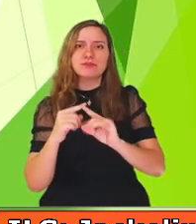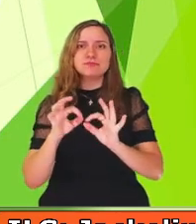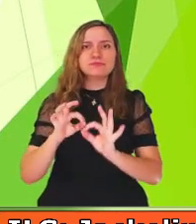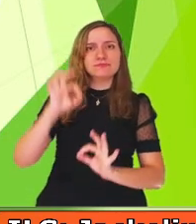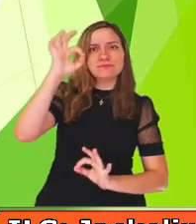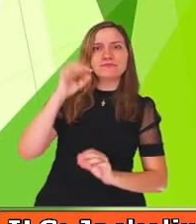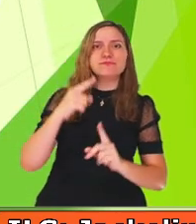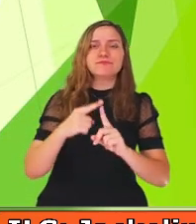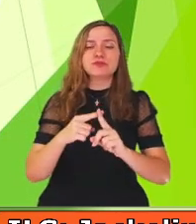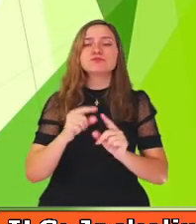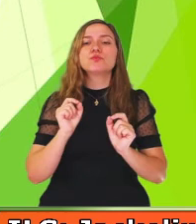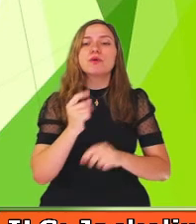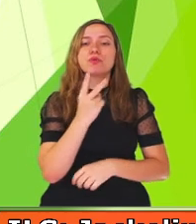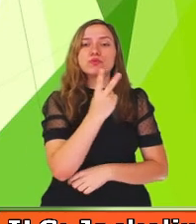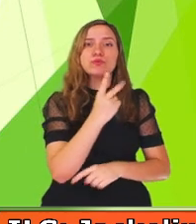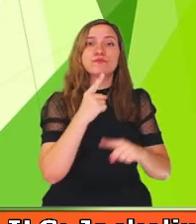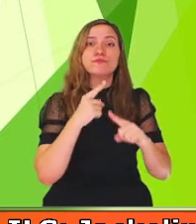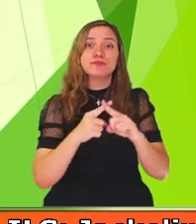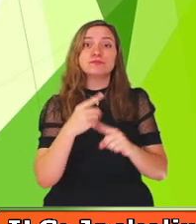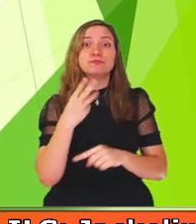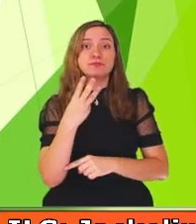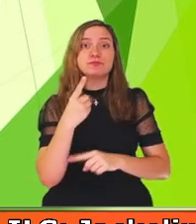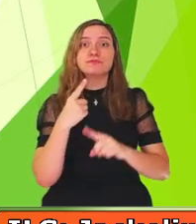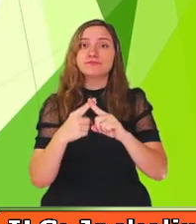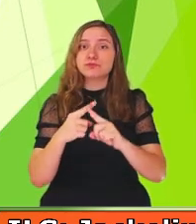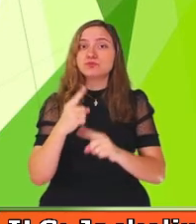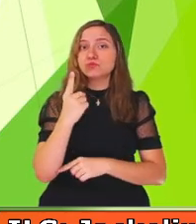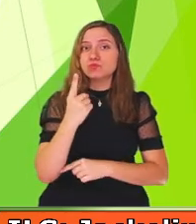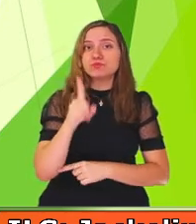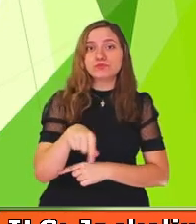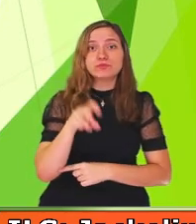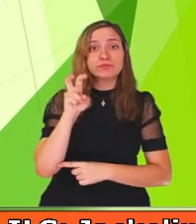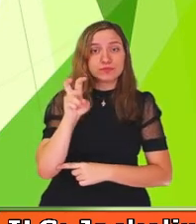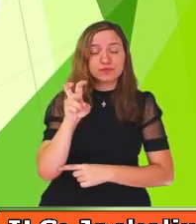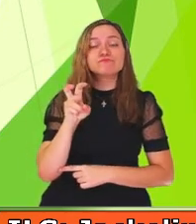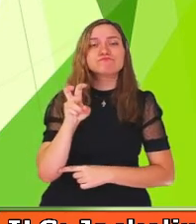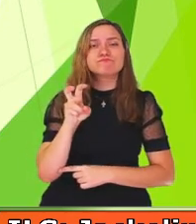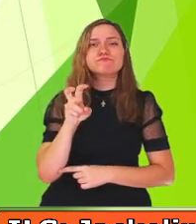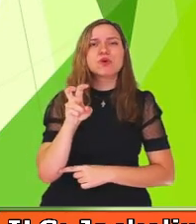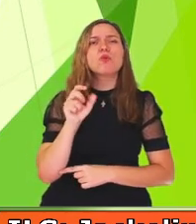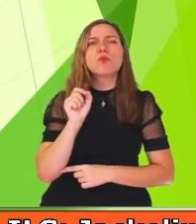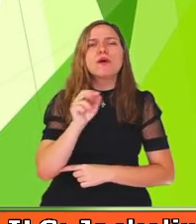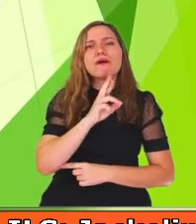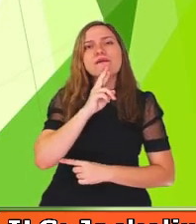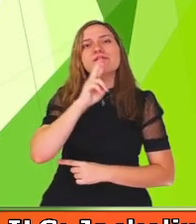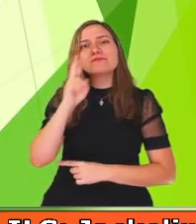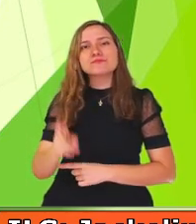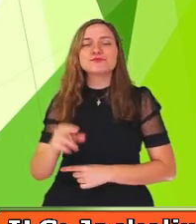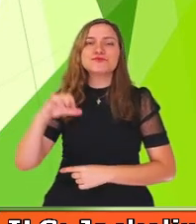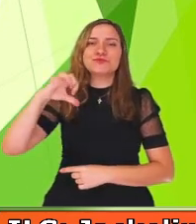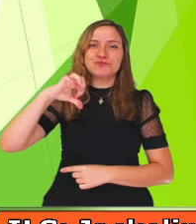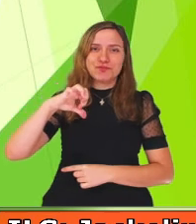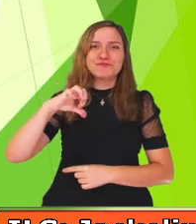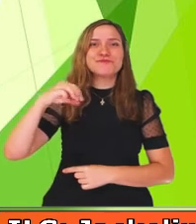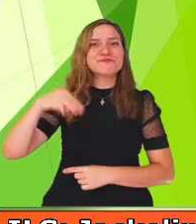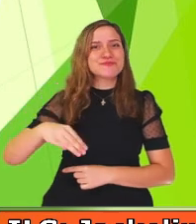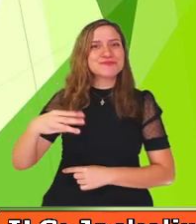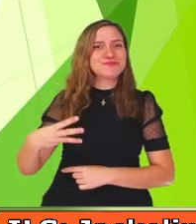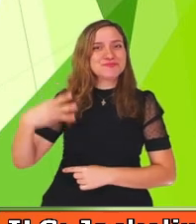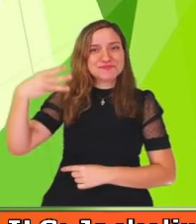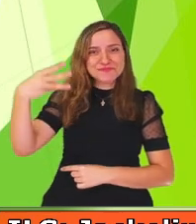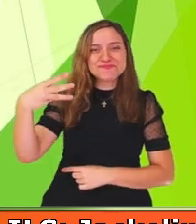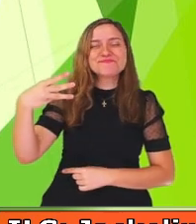2 vezes 3 vezes 1,5. Logo, nós vamos ter 9